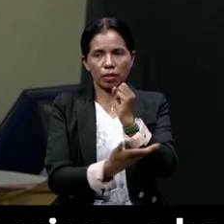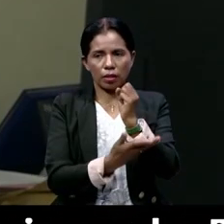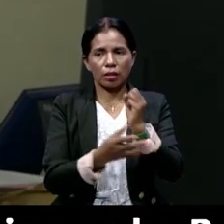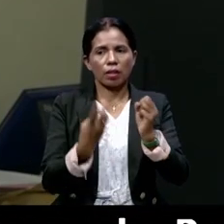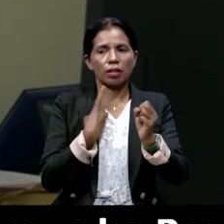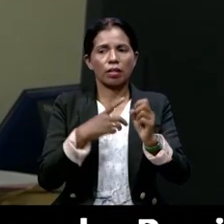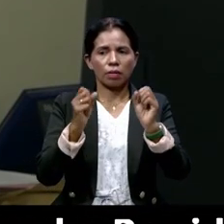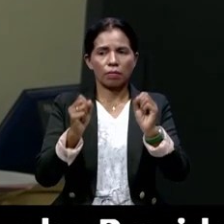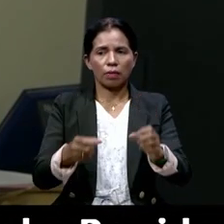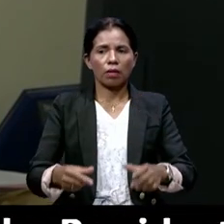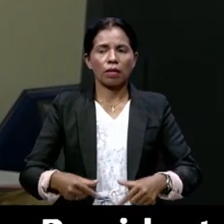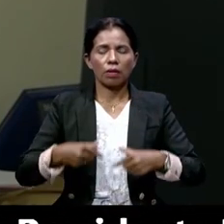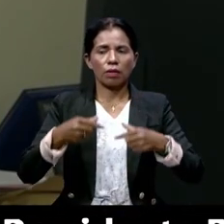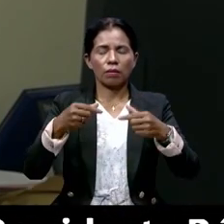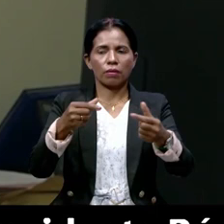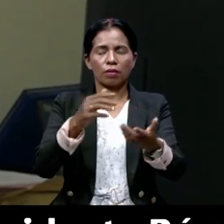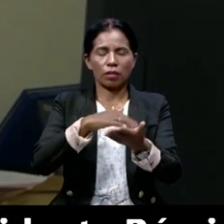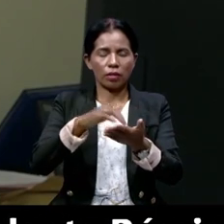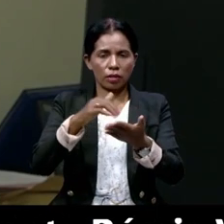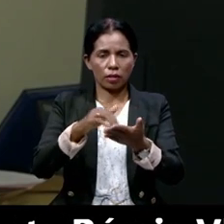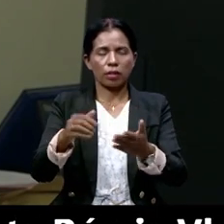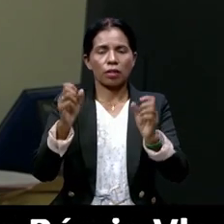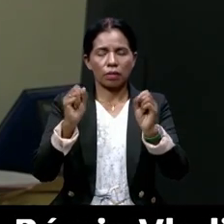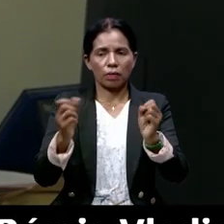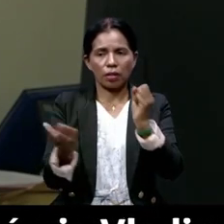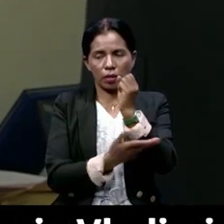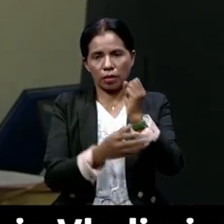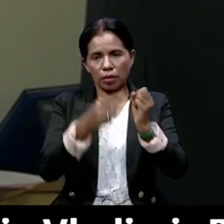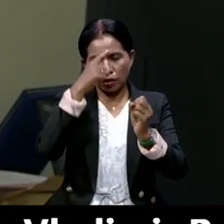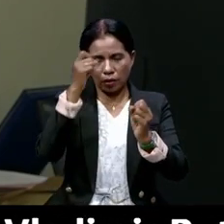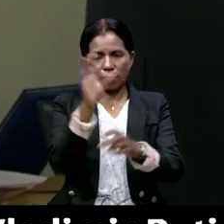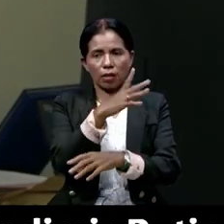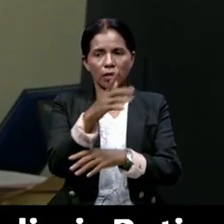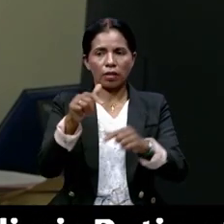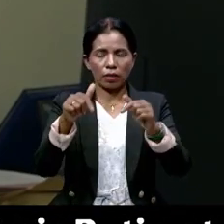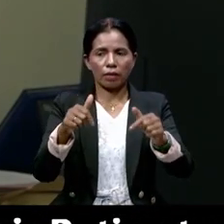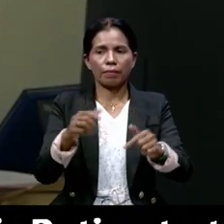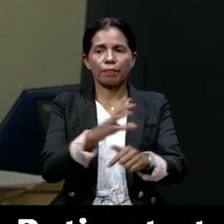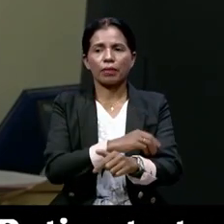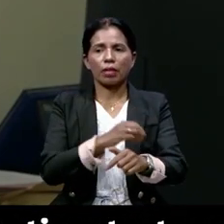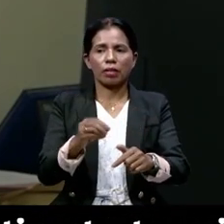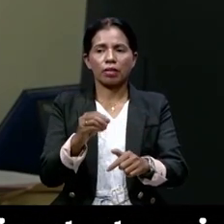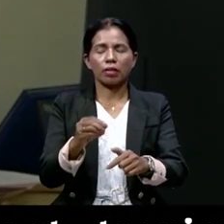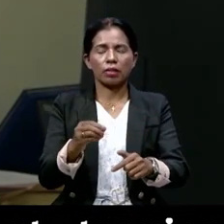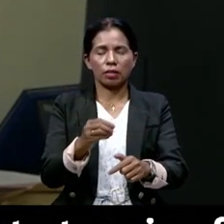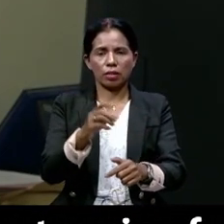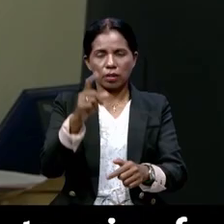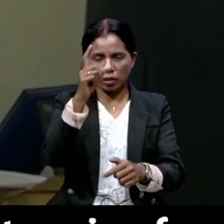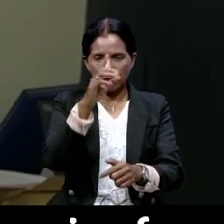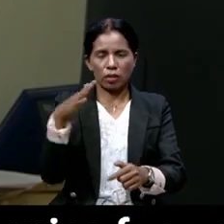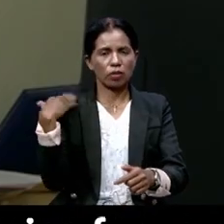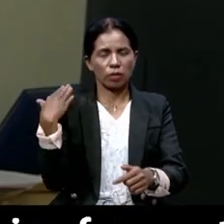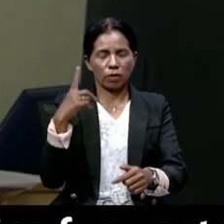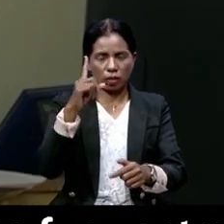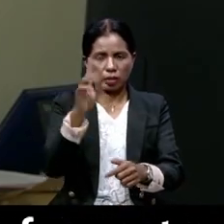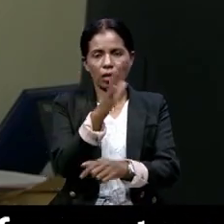bele autoriza fo licenciamento prato bele tesi tambai kameli agora dada ugia ne ai kameli neve mak sinura kliu antau